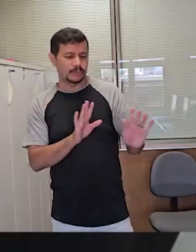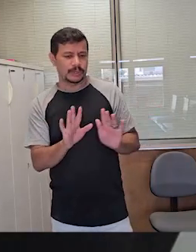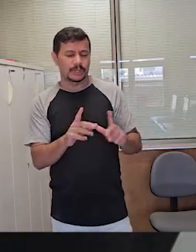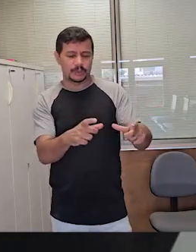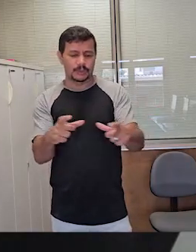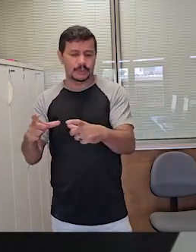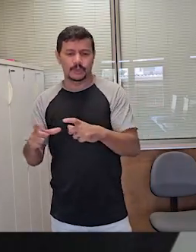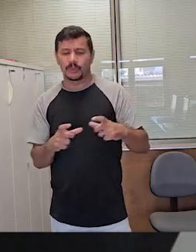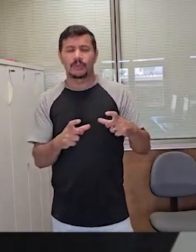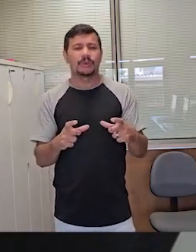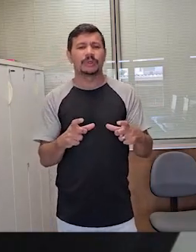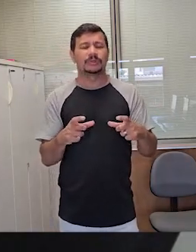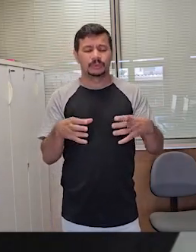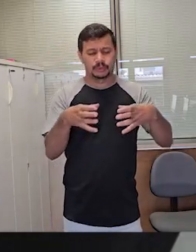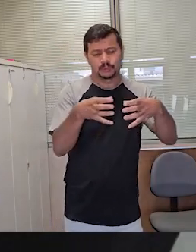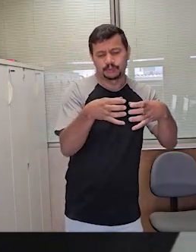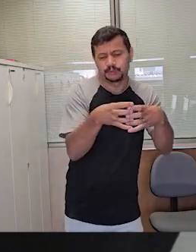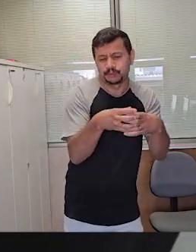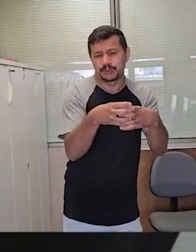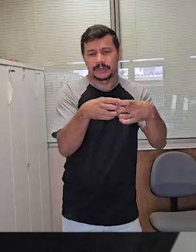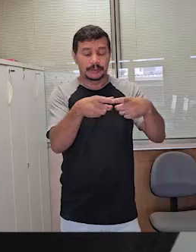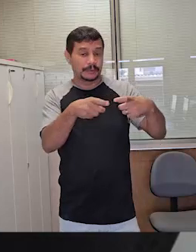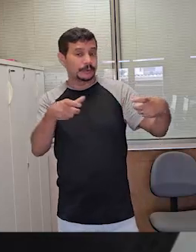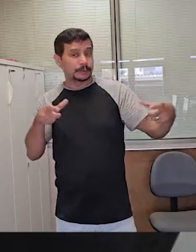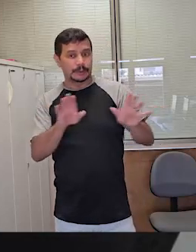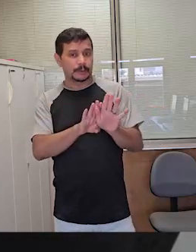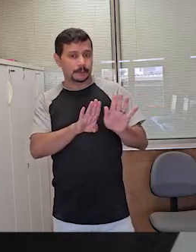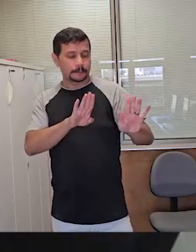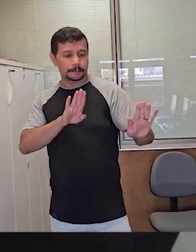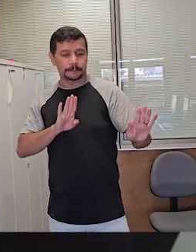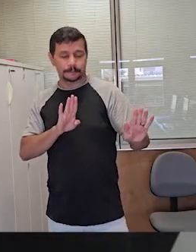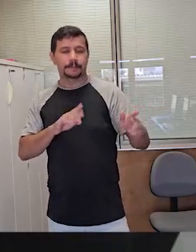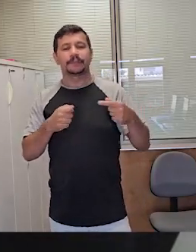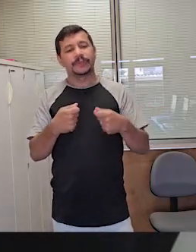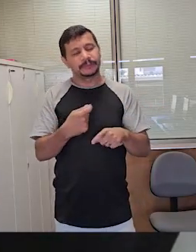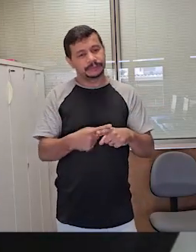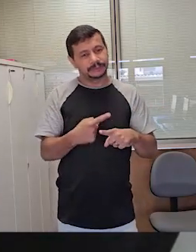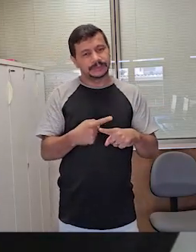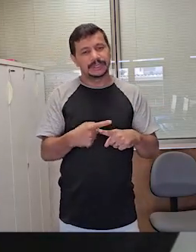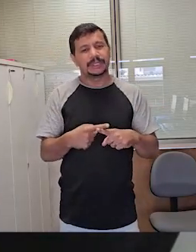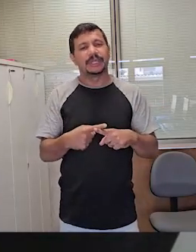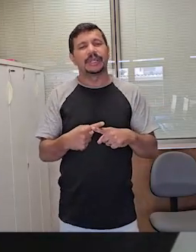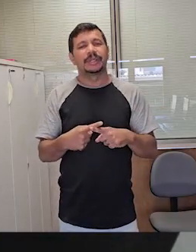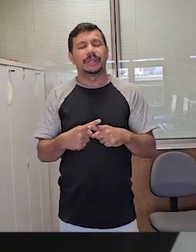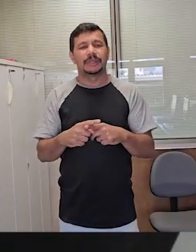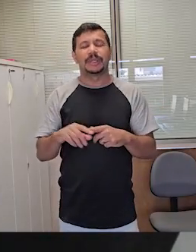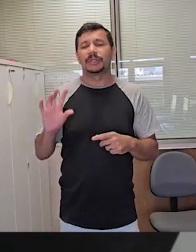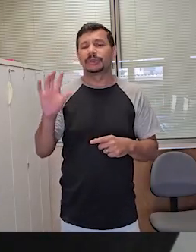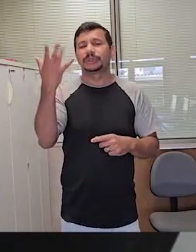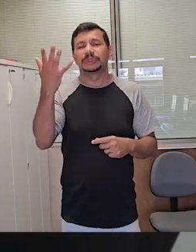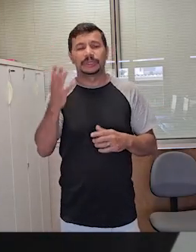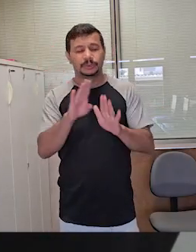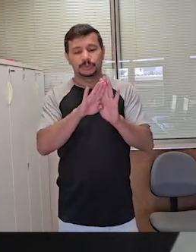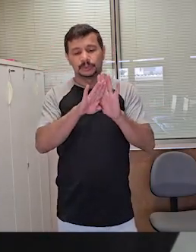dos ambientes onde se aglomeram pessoas, onde tem muita gente, né? Então, você tem uma redução de acidentes. Por outro lado, você tem lá uma questão de saúde